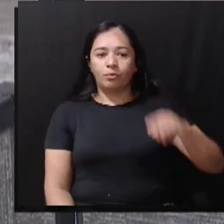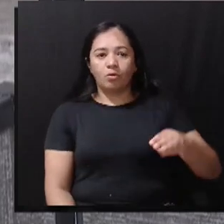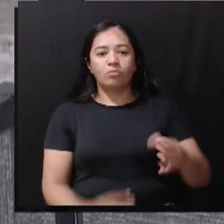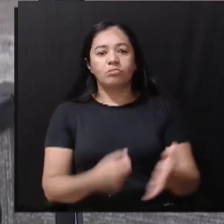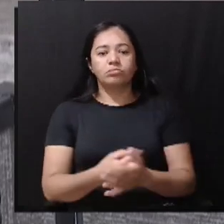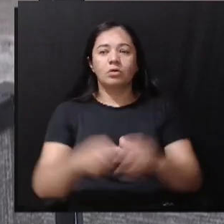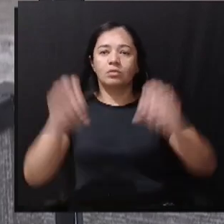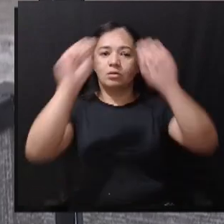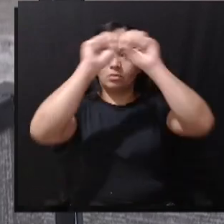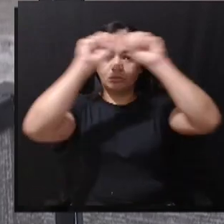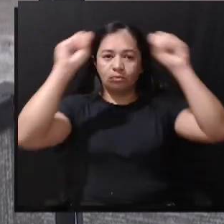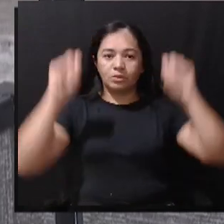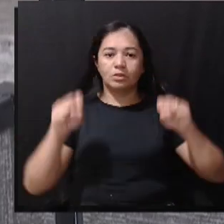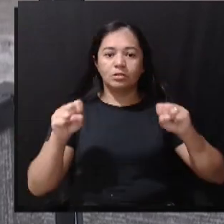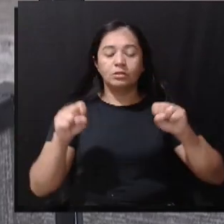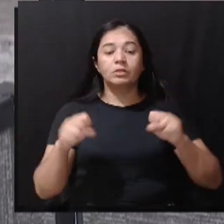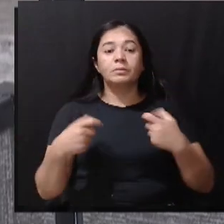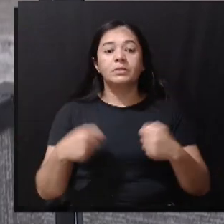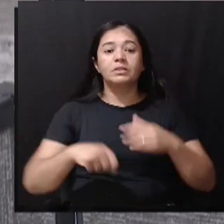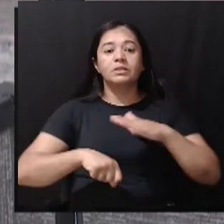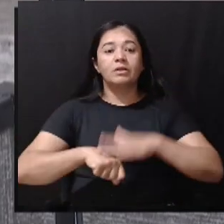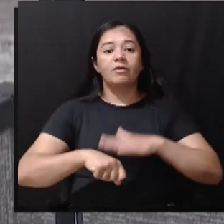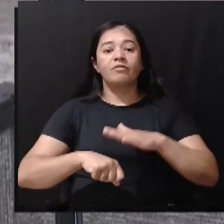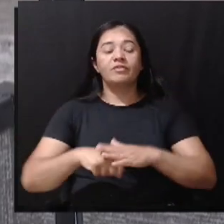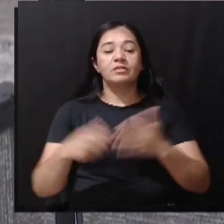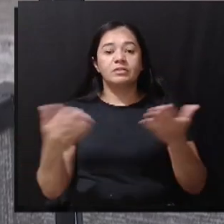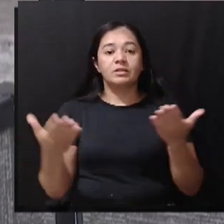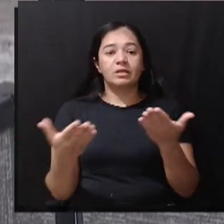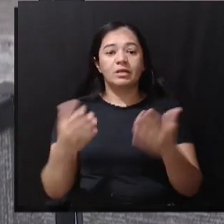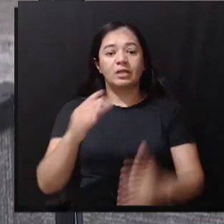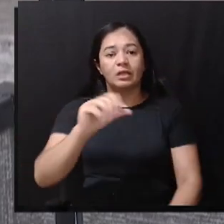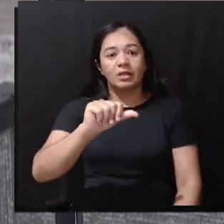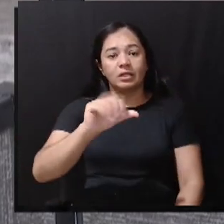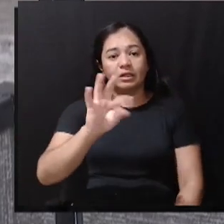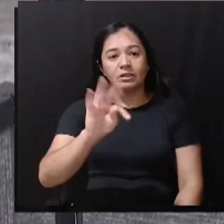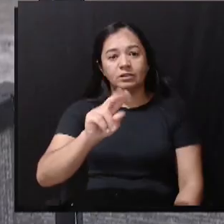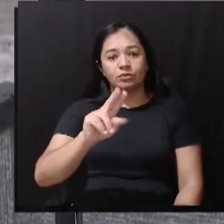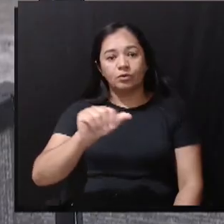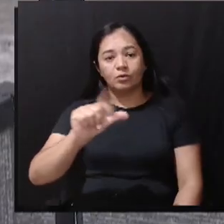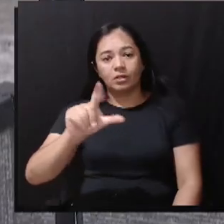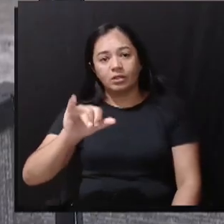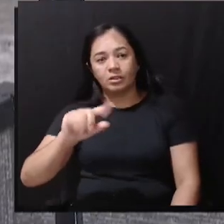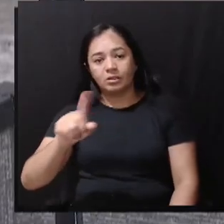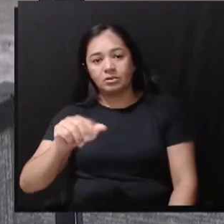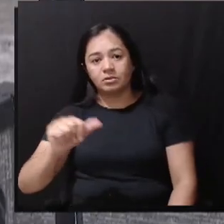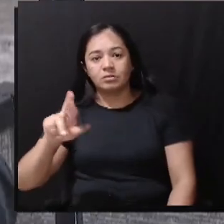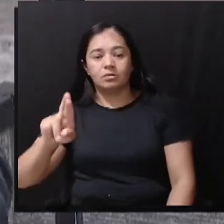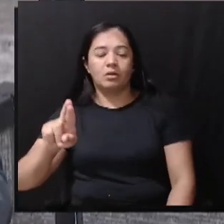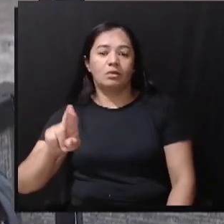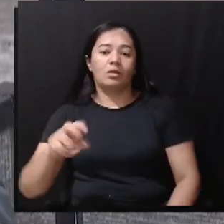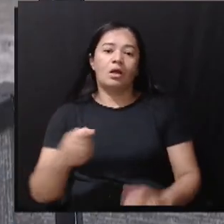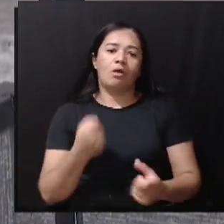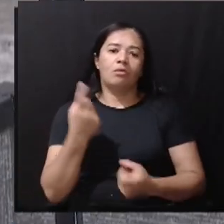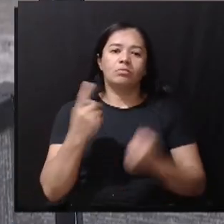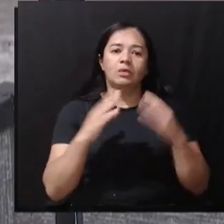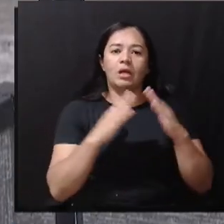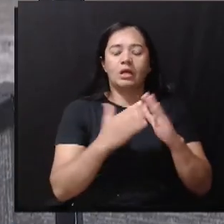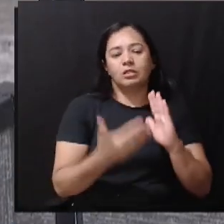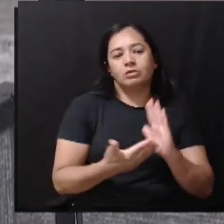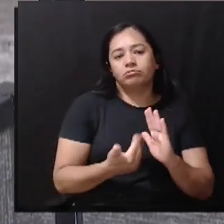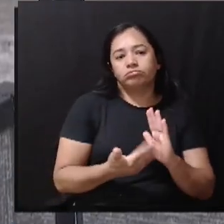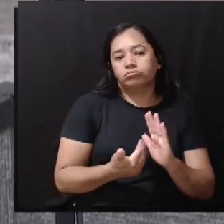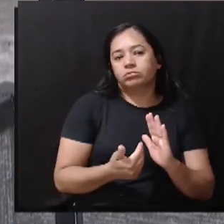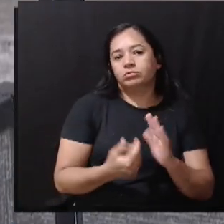Contas, que fizesse a atualização. E quando dá atualização, algumas moradias tiveram isenção, outras